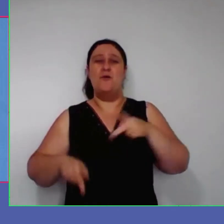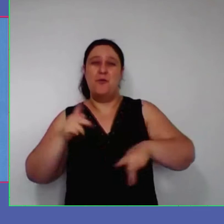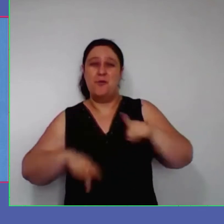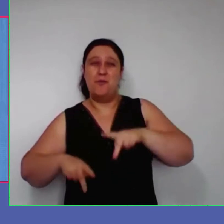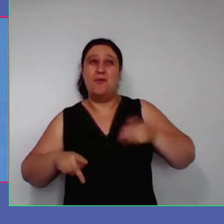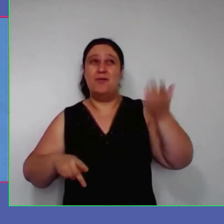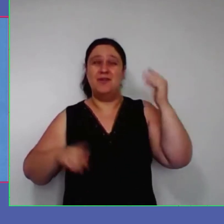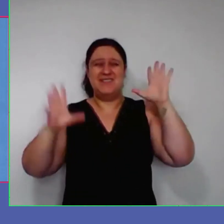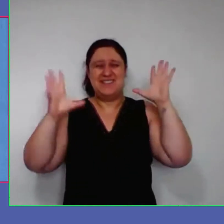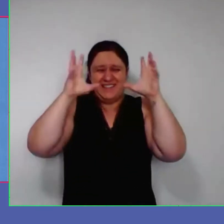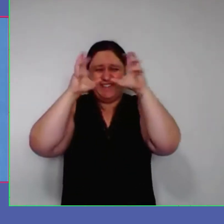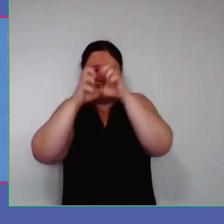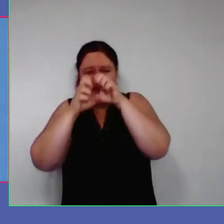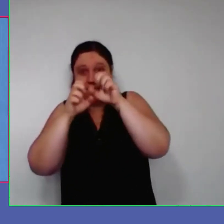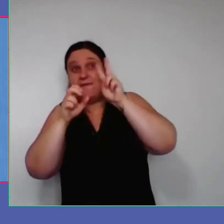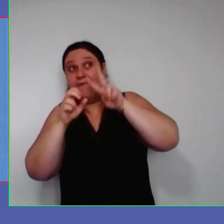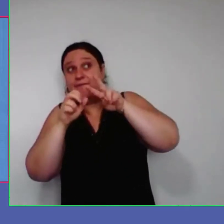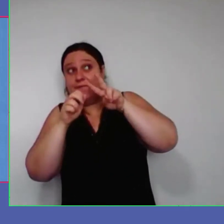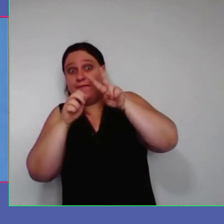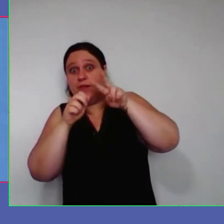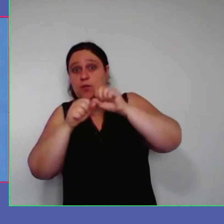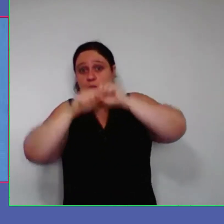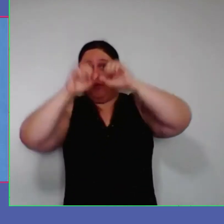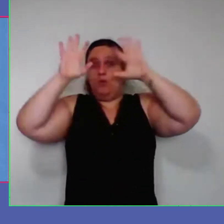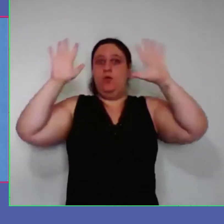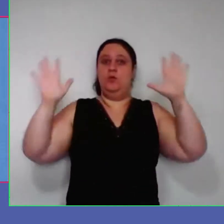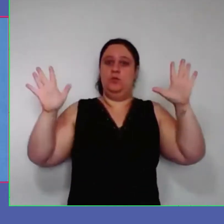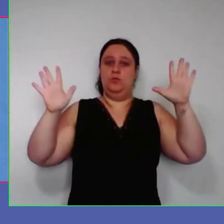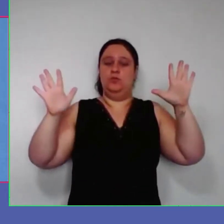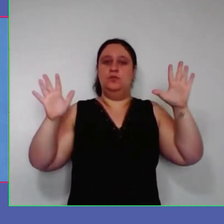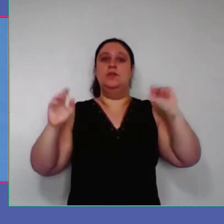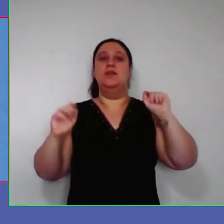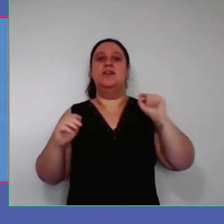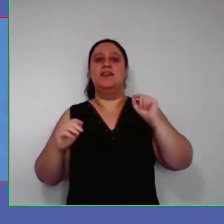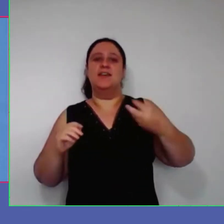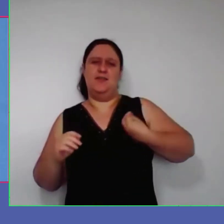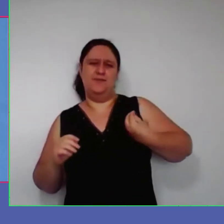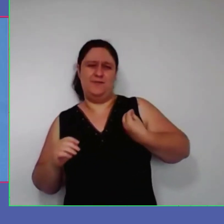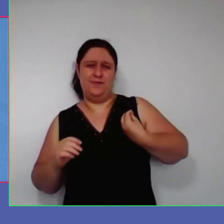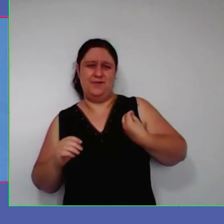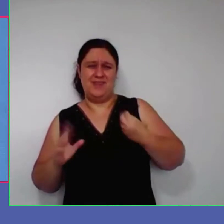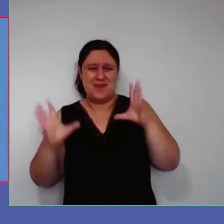grande luz, e aos que viviam na região e sombra da morte,